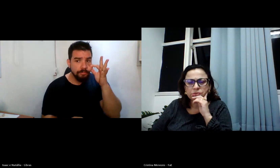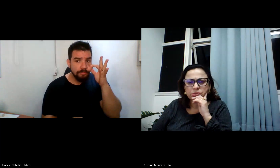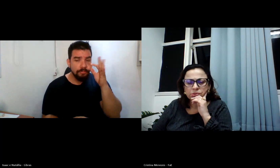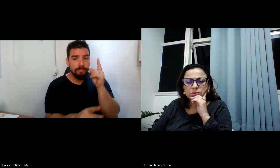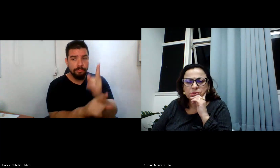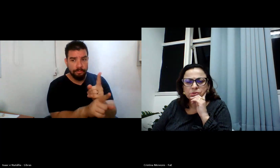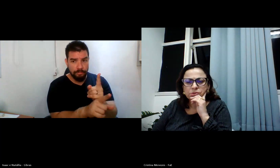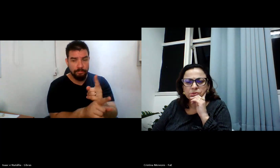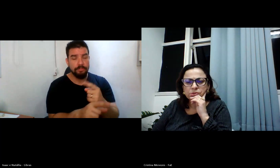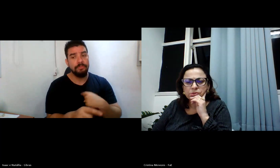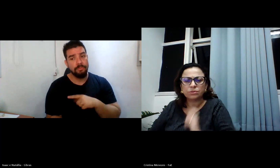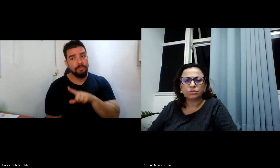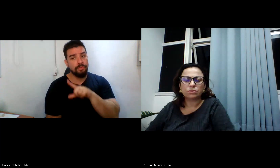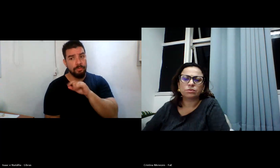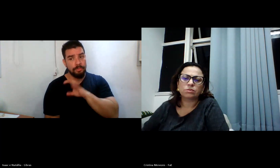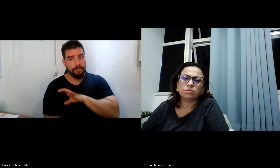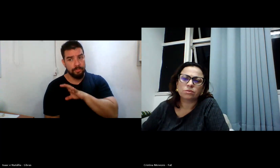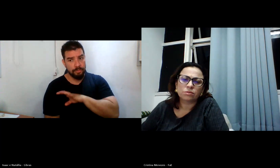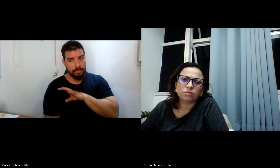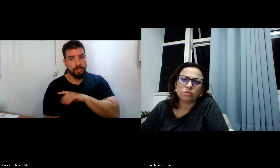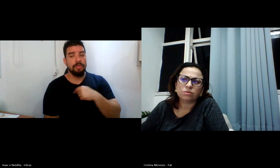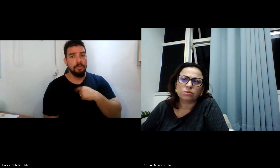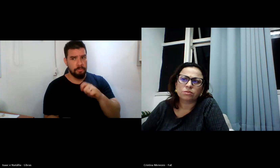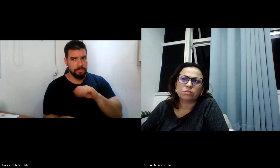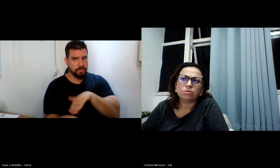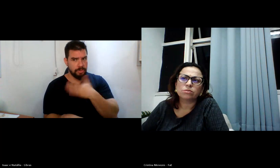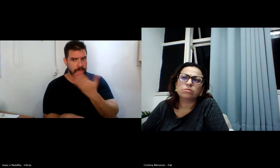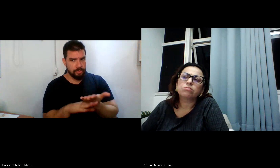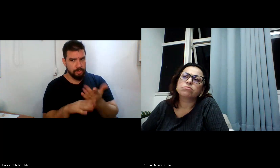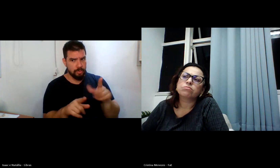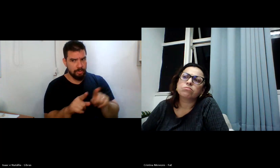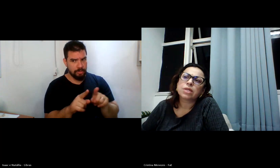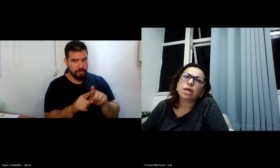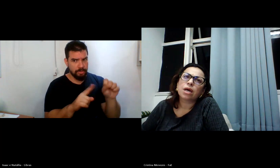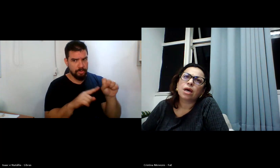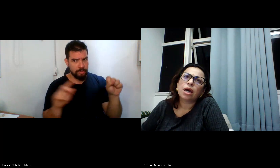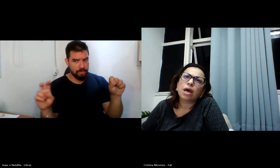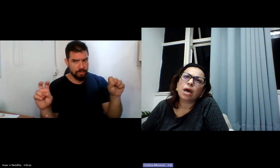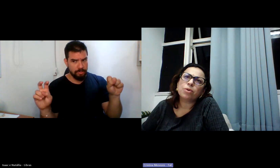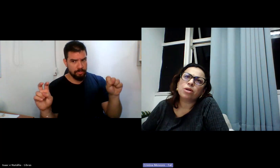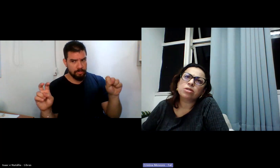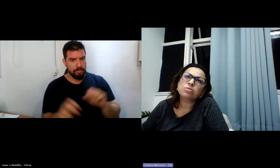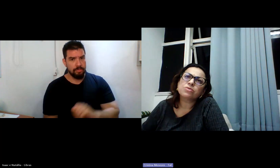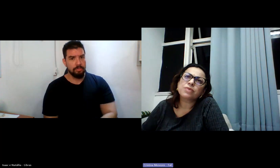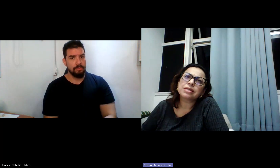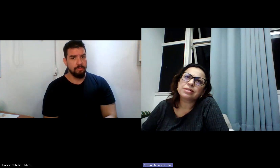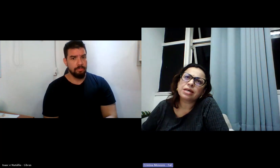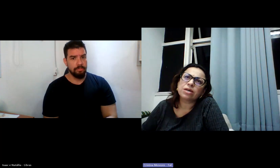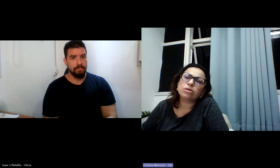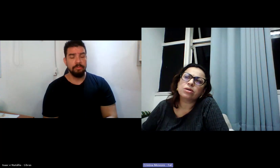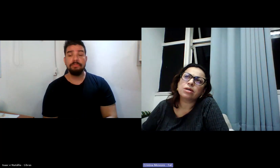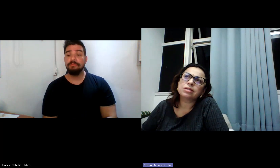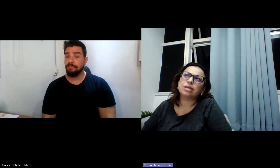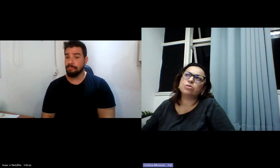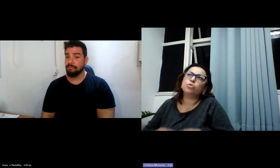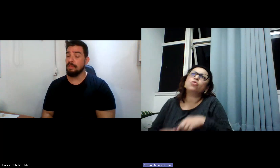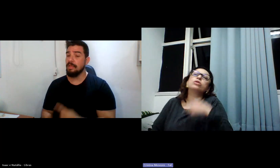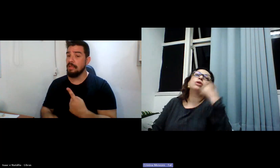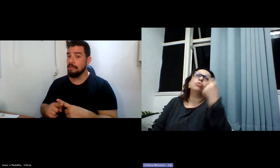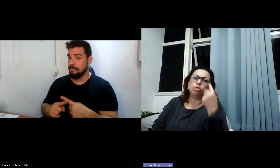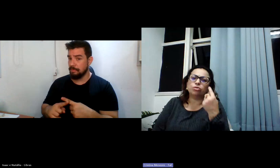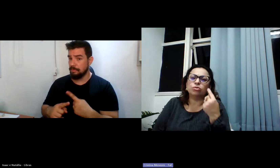escolher português, eu tenho que ficar o dia todo também? De 8 a 5? É porque nós vamos fazer, assim,